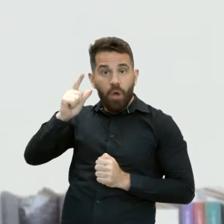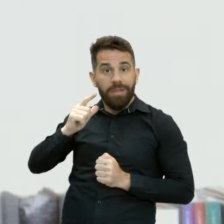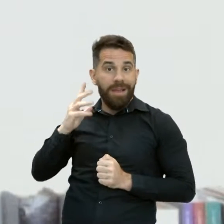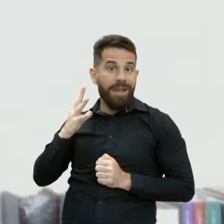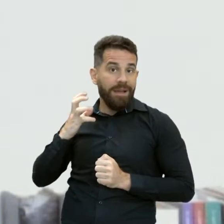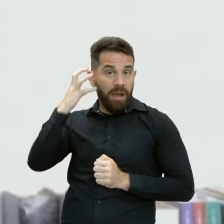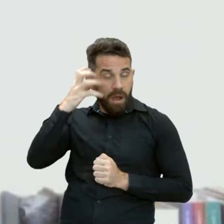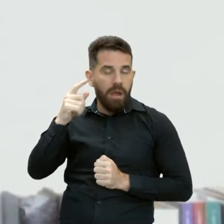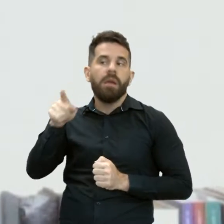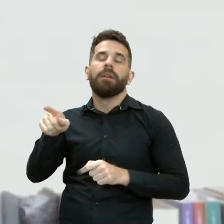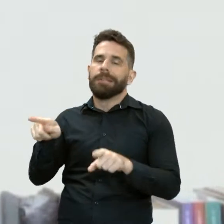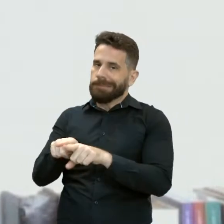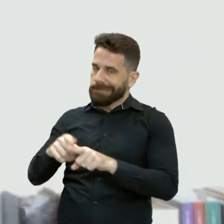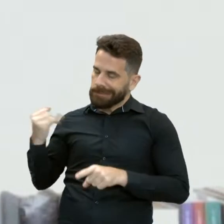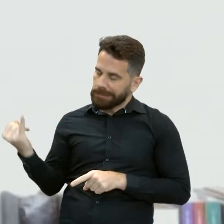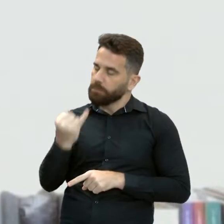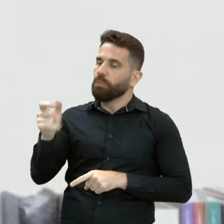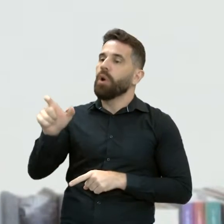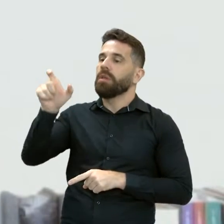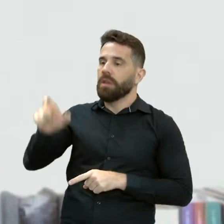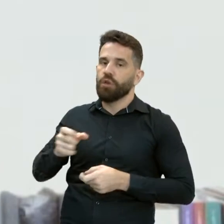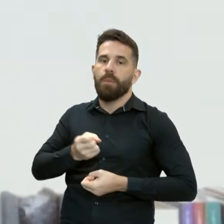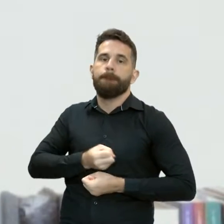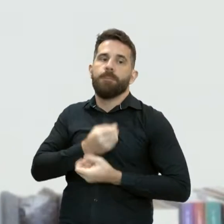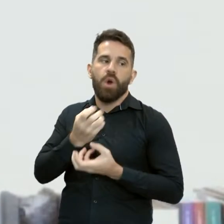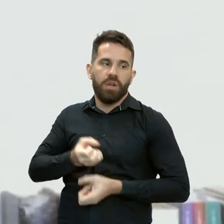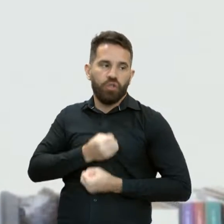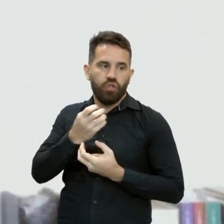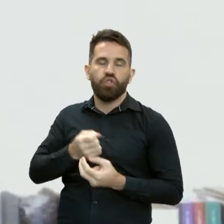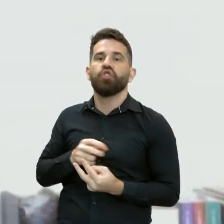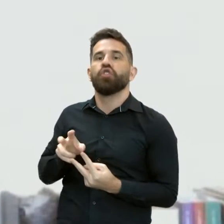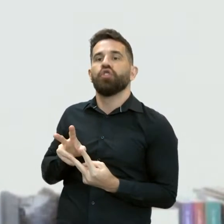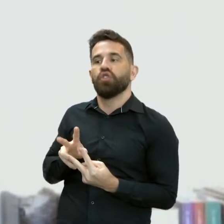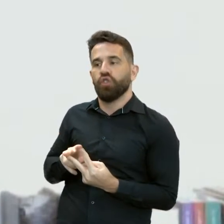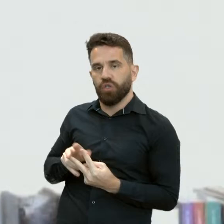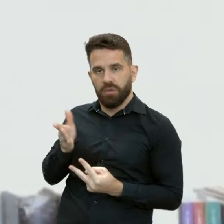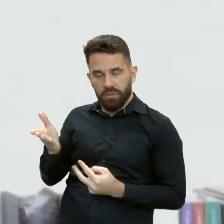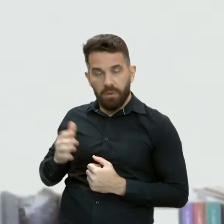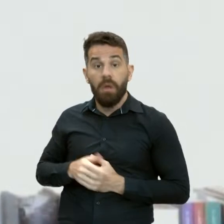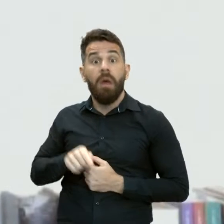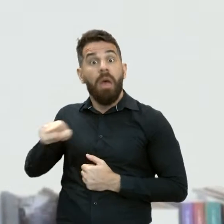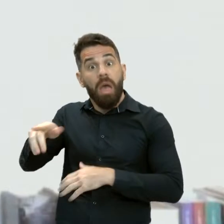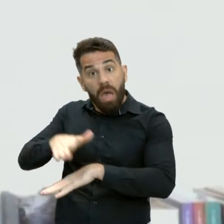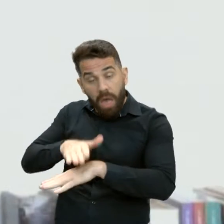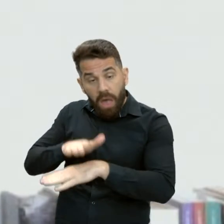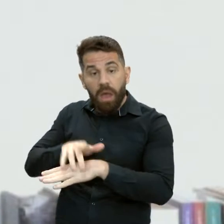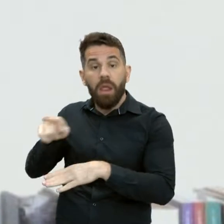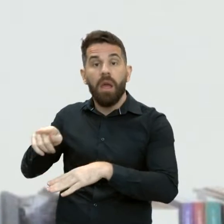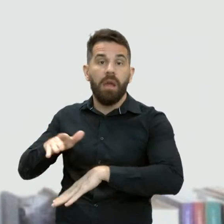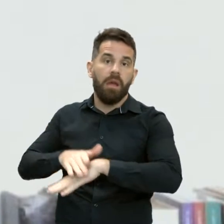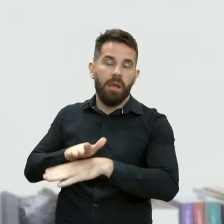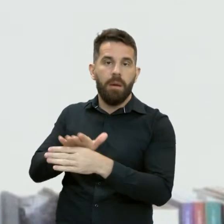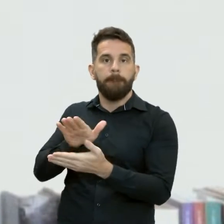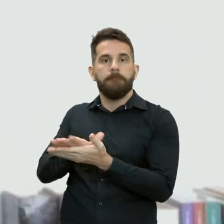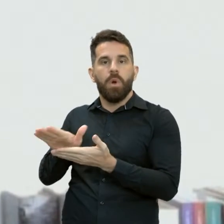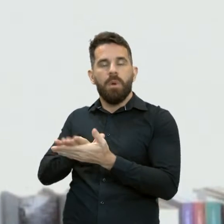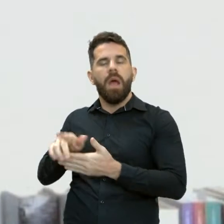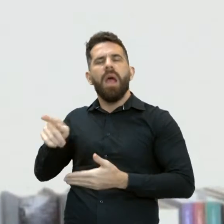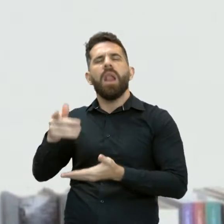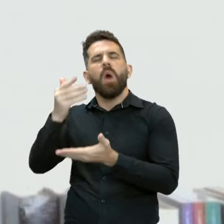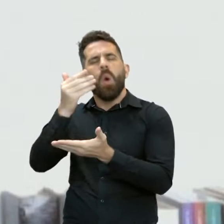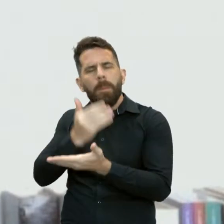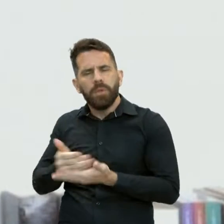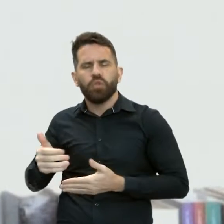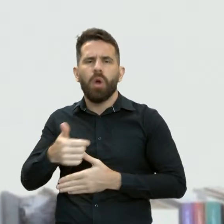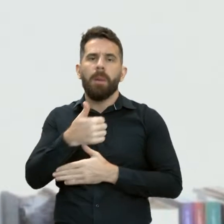goiana, elas eram ali as redatoras, as diretoras do jornal naquele momento. Então ela começa a escrever em 1908,